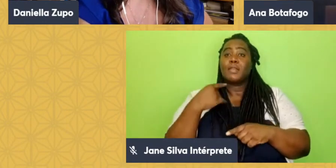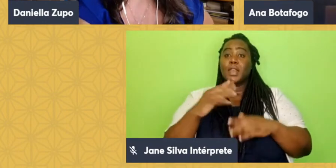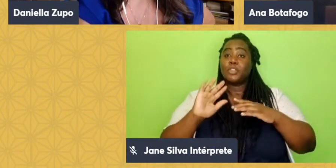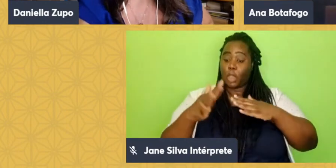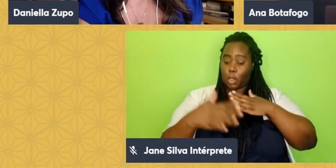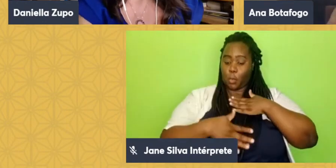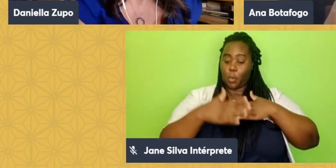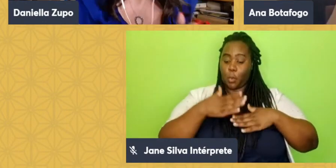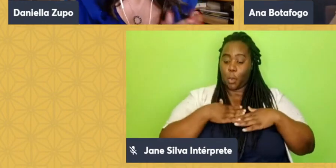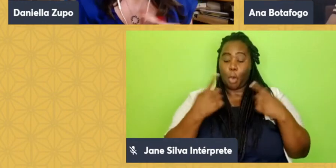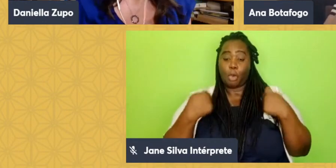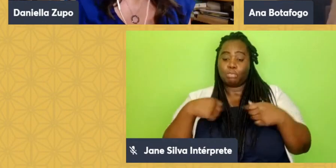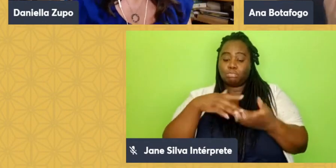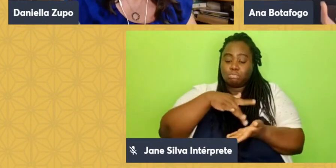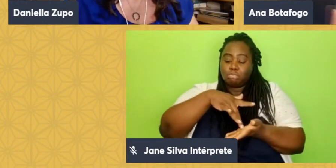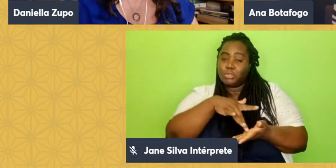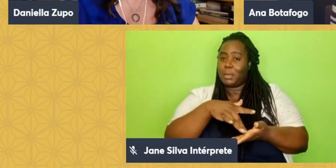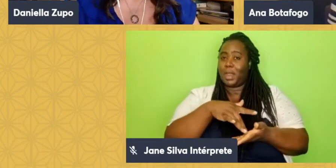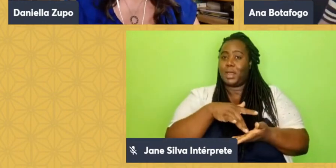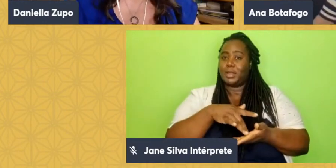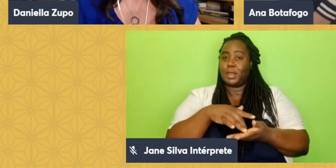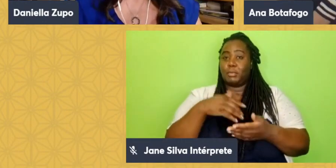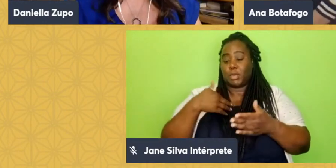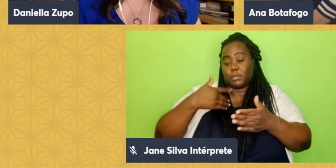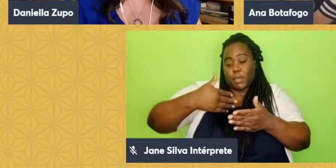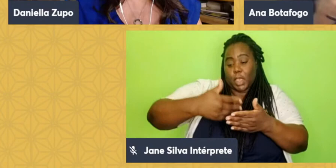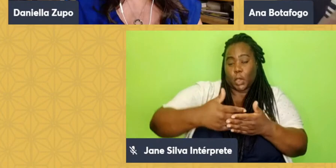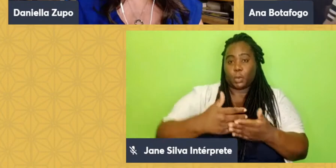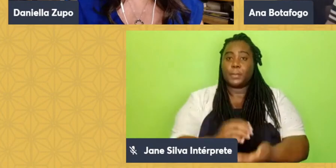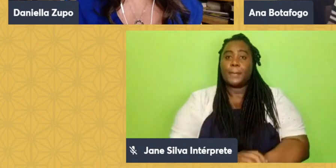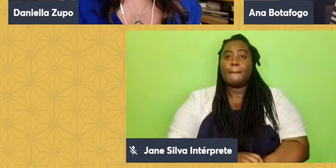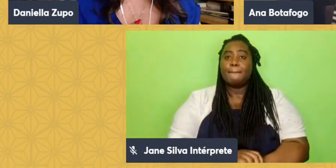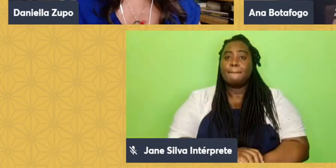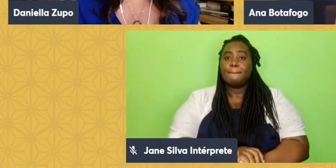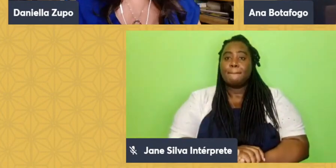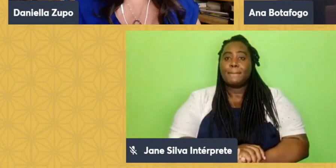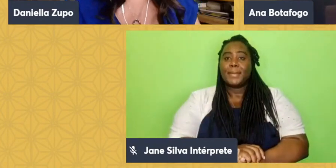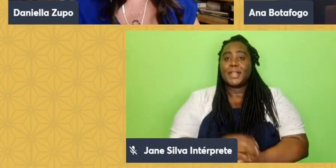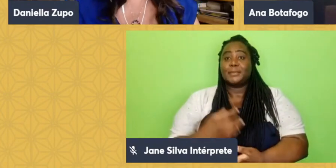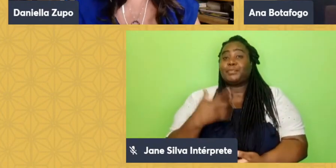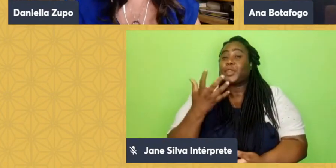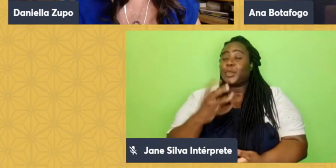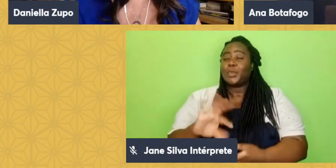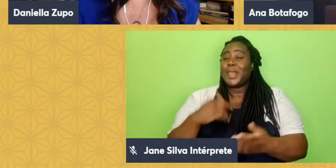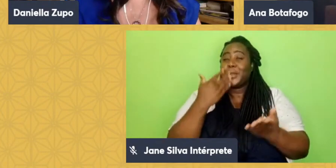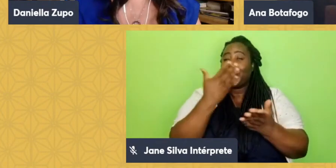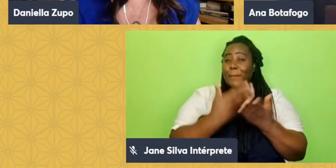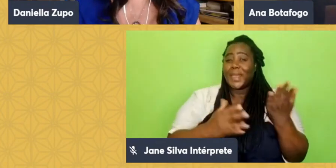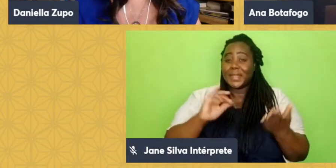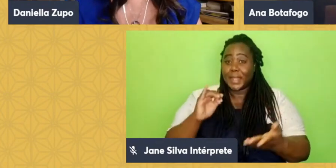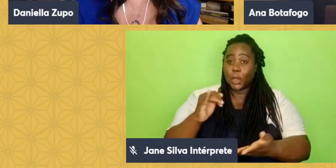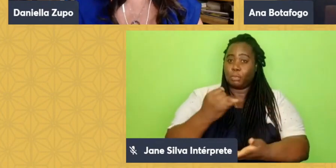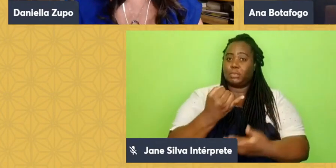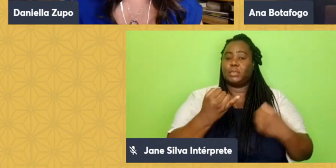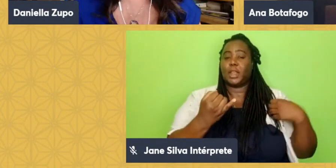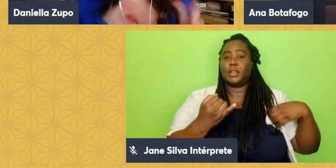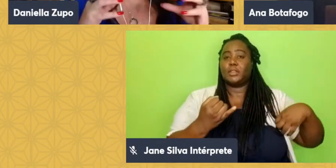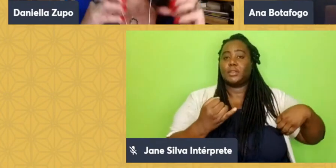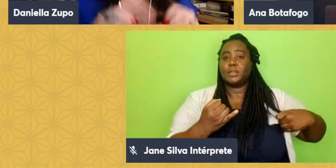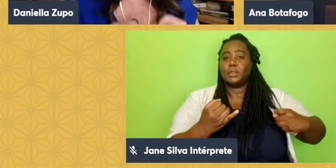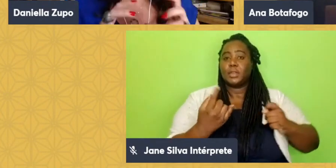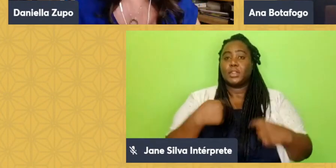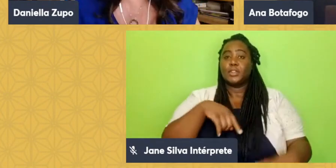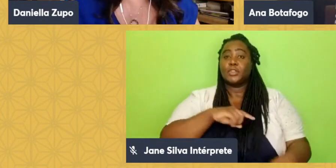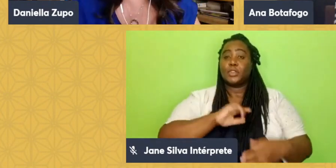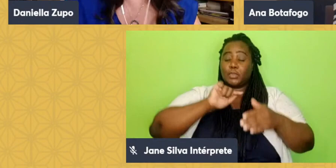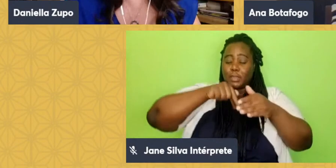corpo de bailarina né porque isso foi aos poucos Ana eu não quero deixar ela passar aqui oportunidade de